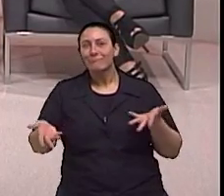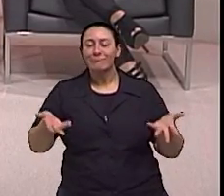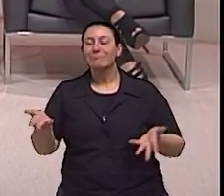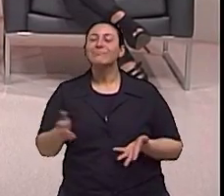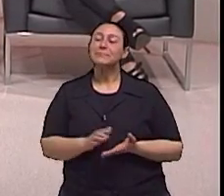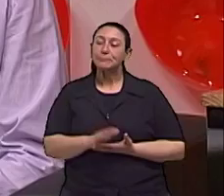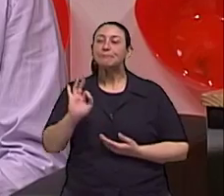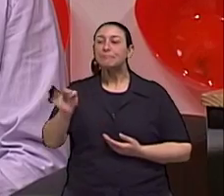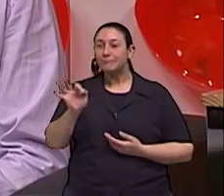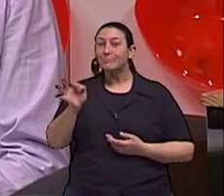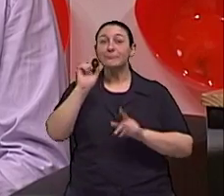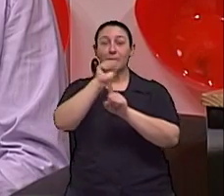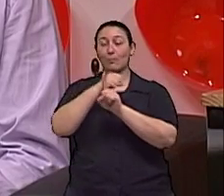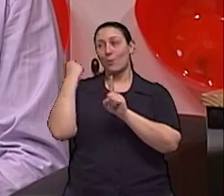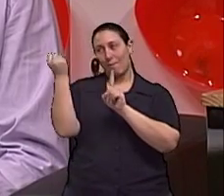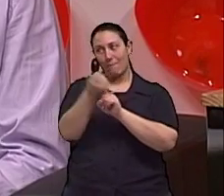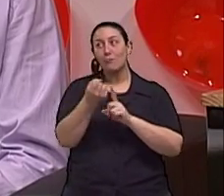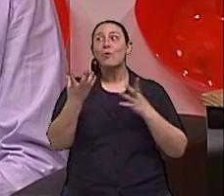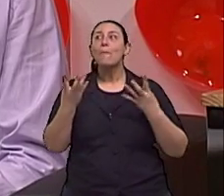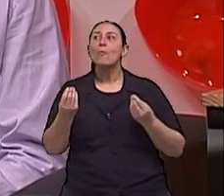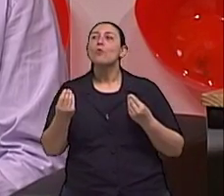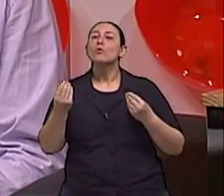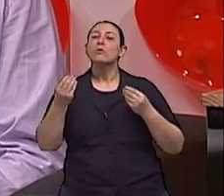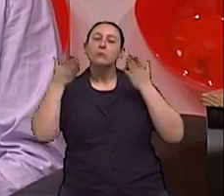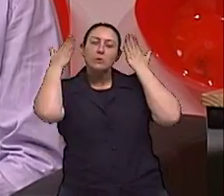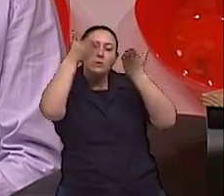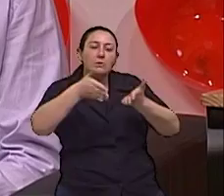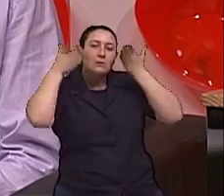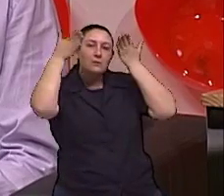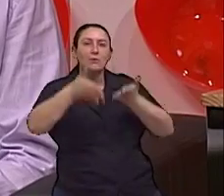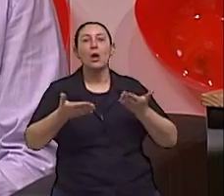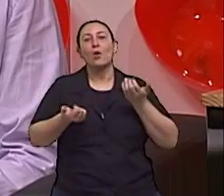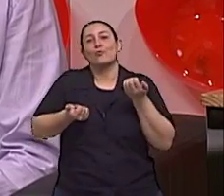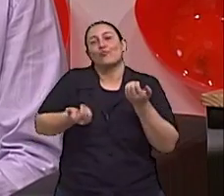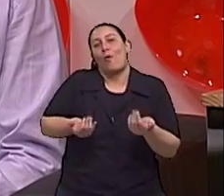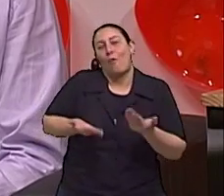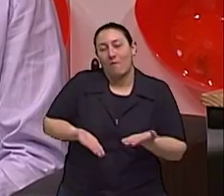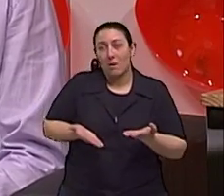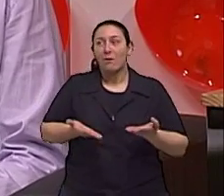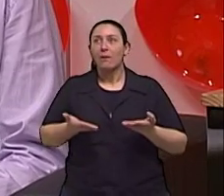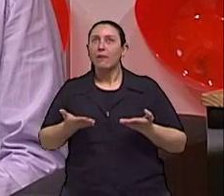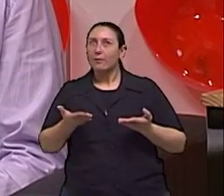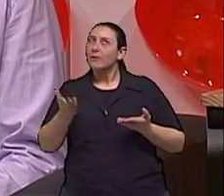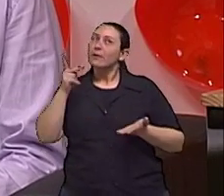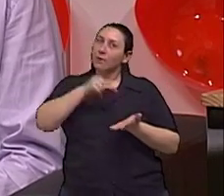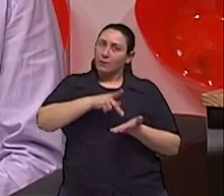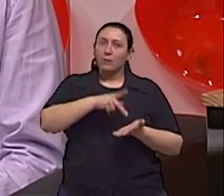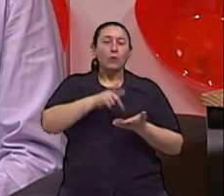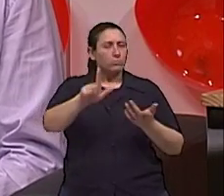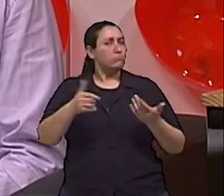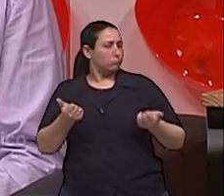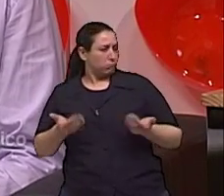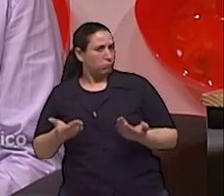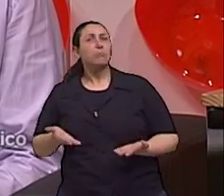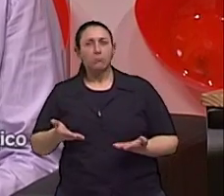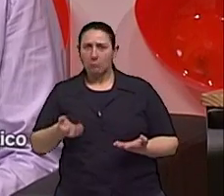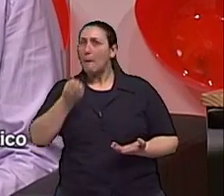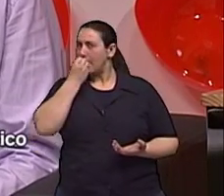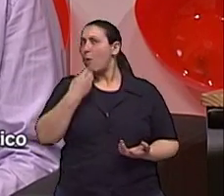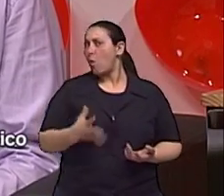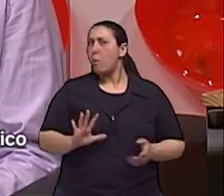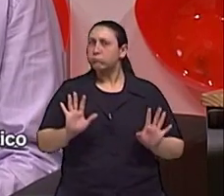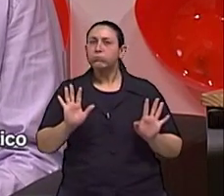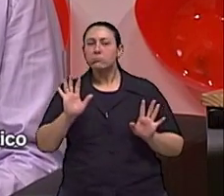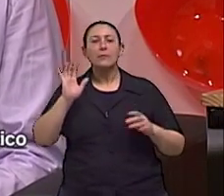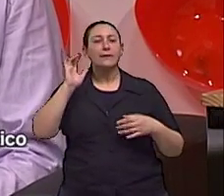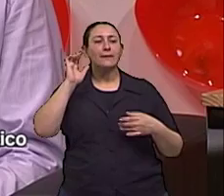uma sociedade que cultiva muito a juventude no mau sentido, né? Porque a juventude é uma coisa fantástica, assim como a